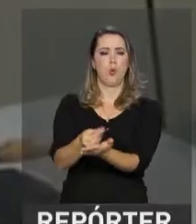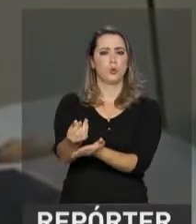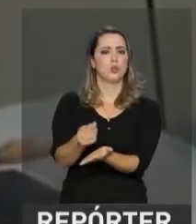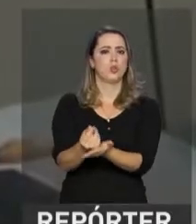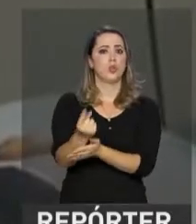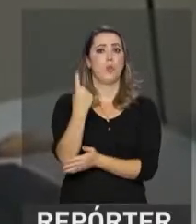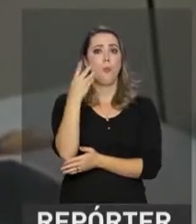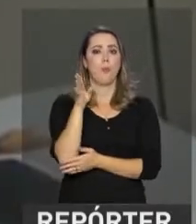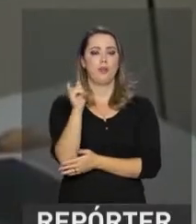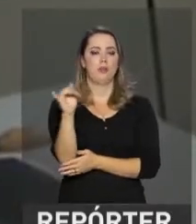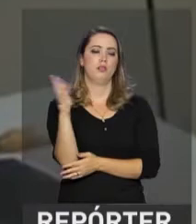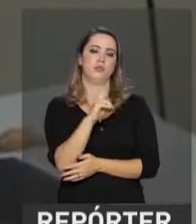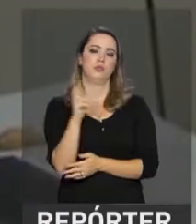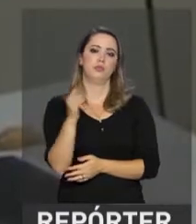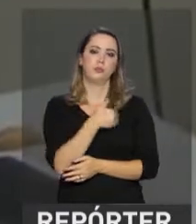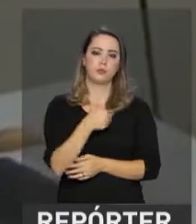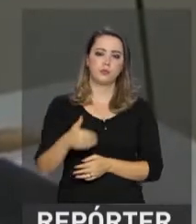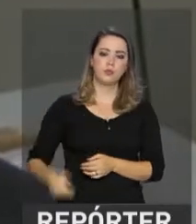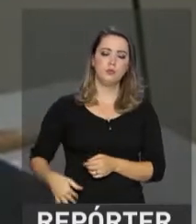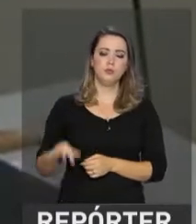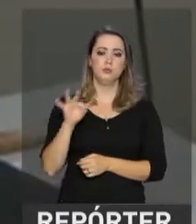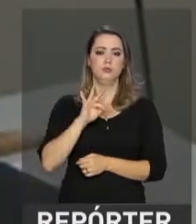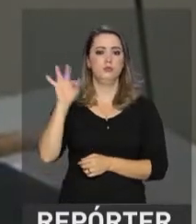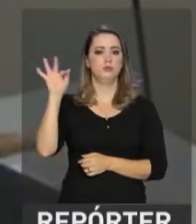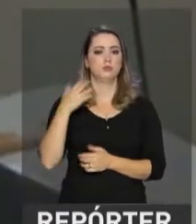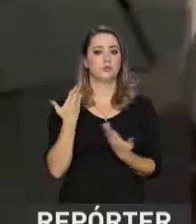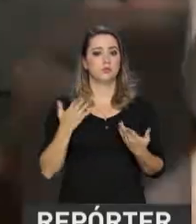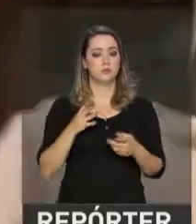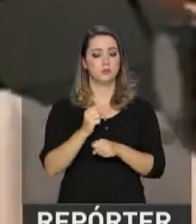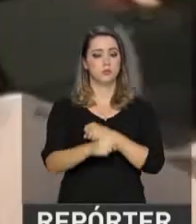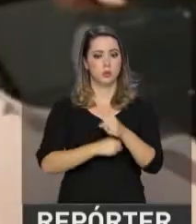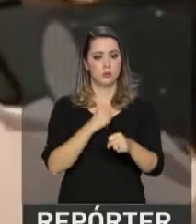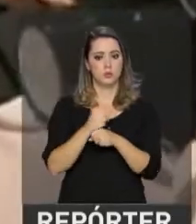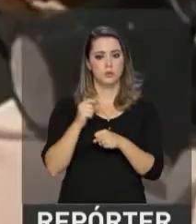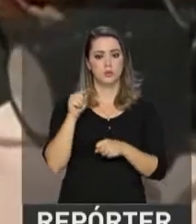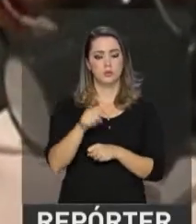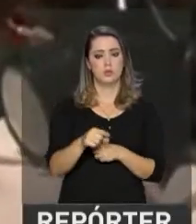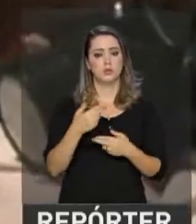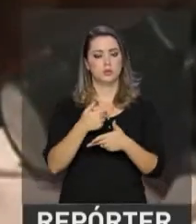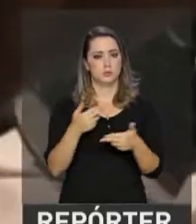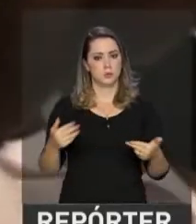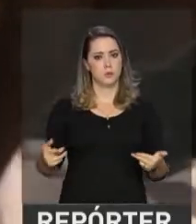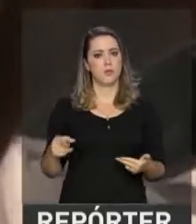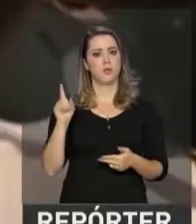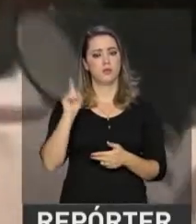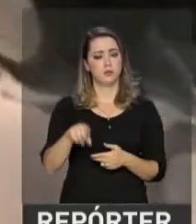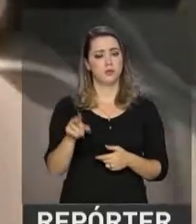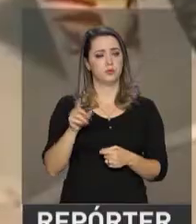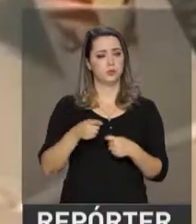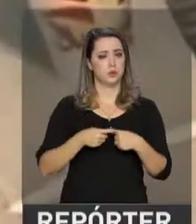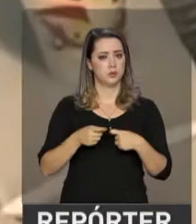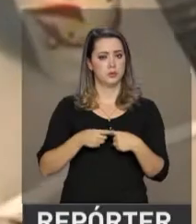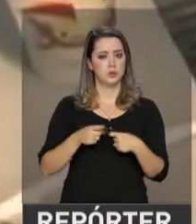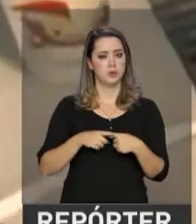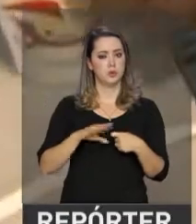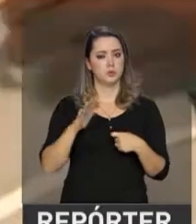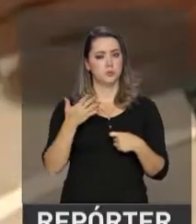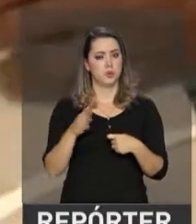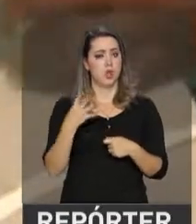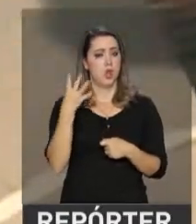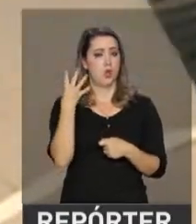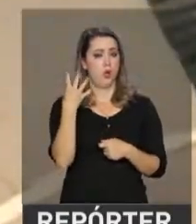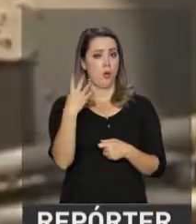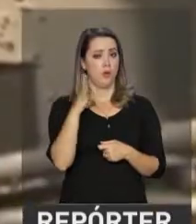de reais do governo federal por ano o mercado nacional destes equipamentos médicos movimento há cerca de